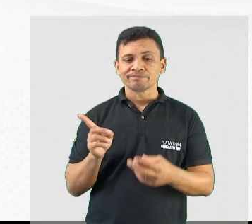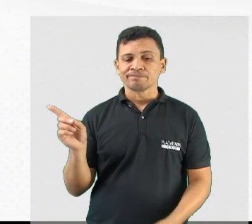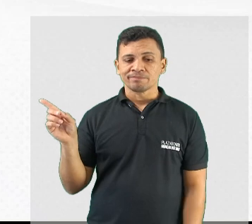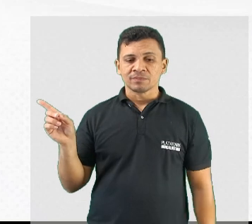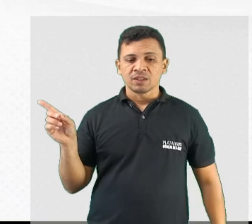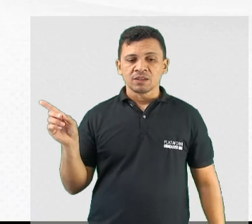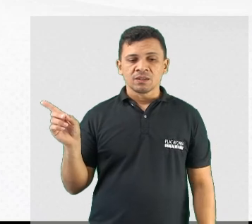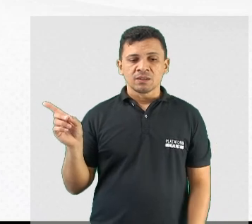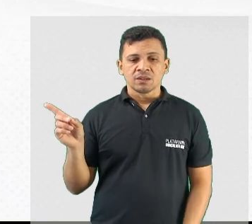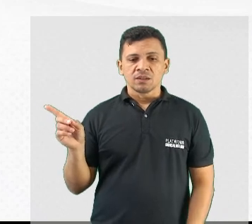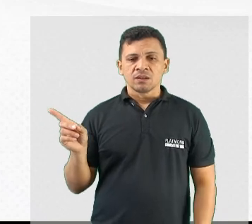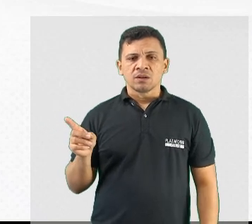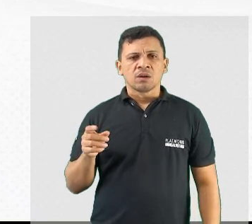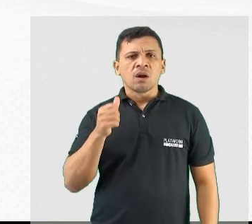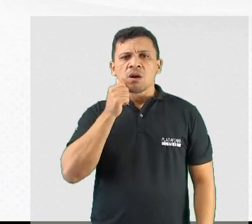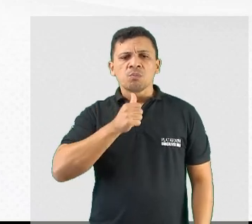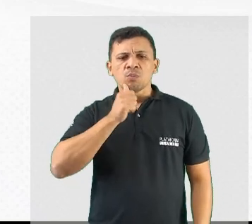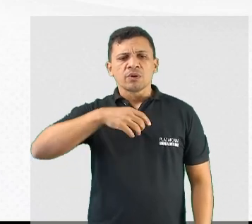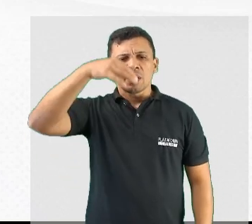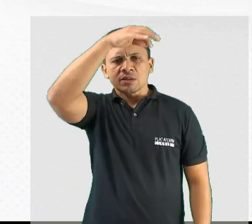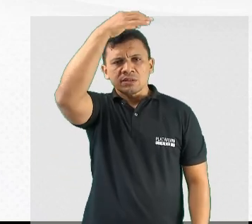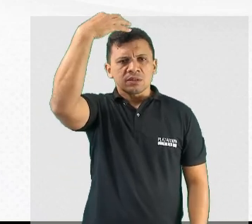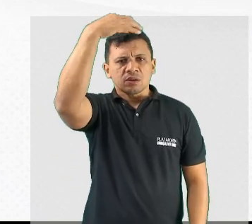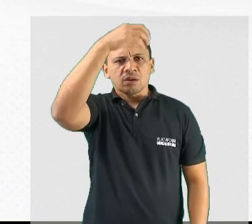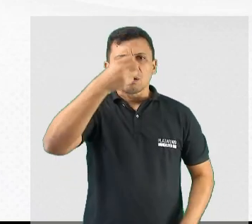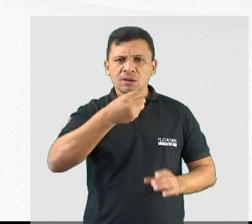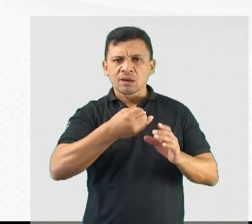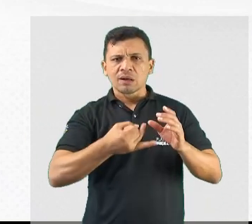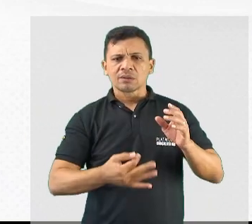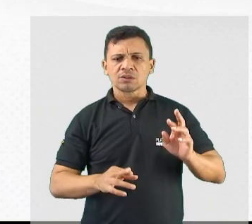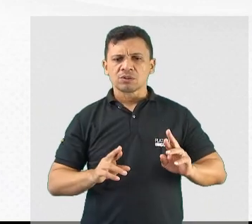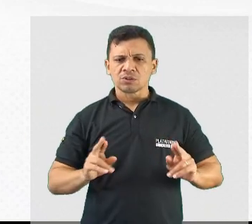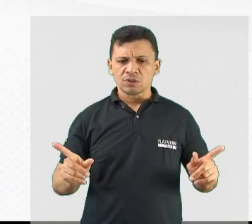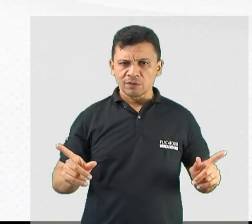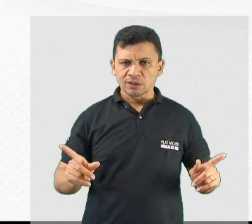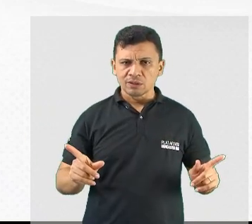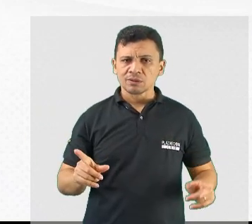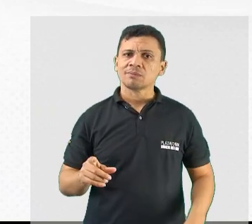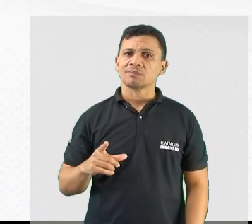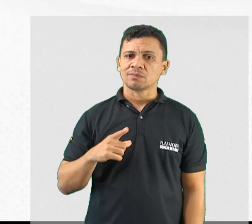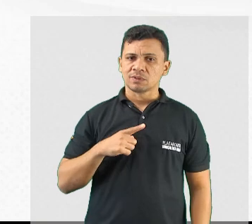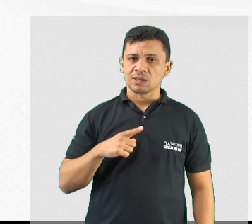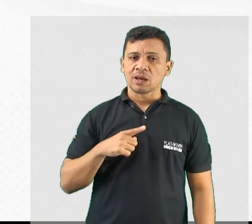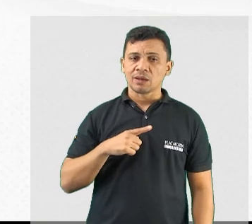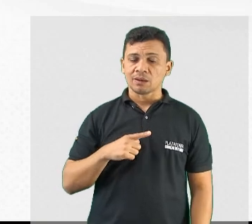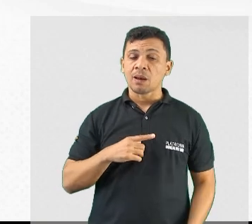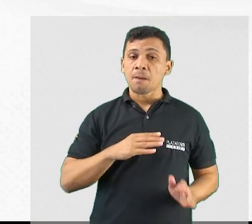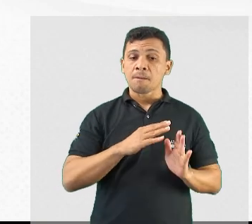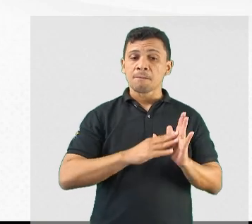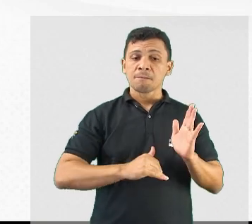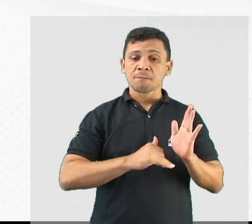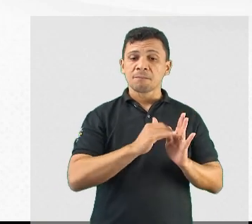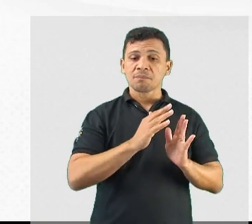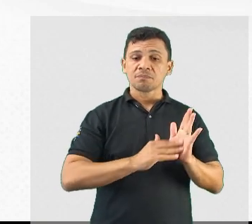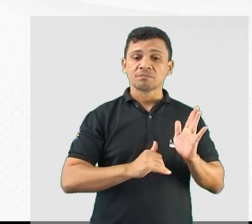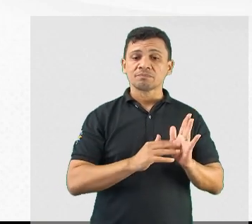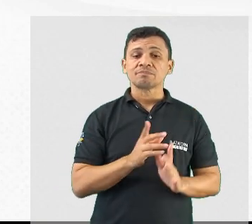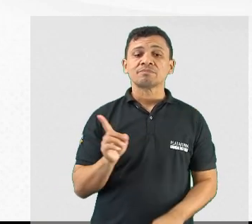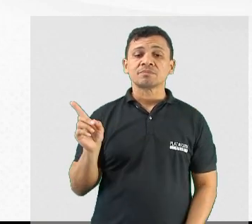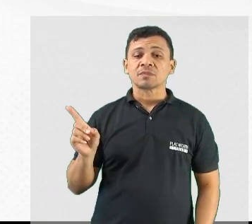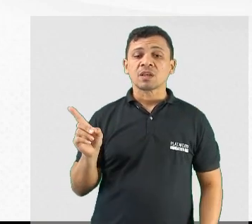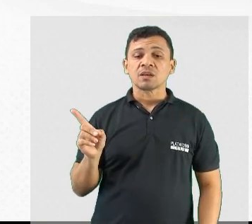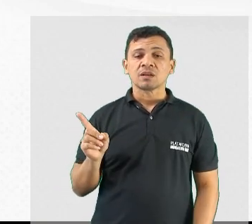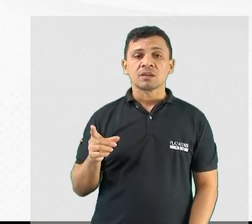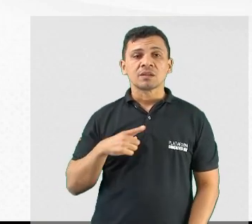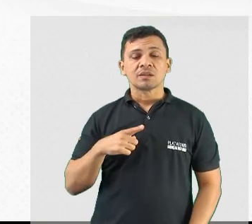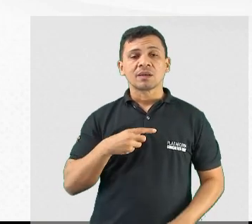mas essa Nossa Senhora tem uma característica diferente. Tem, né? Mestre Ataíde, quando ele pinta Nossa Senhora de Porciúncula, ele